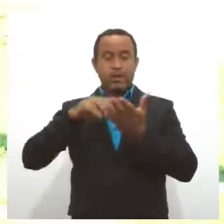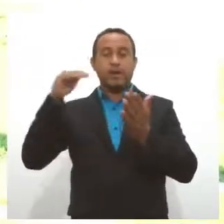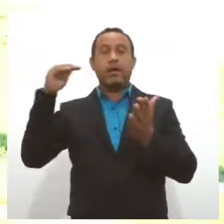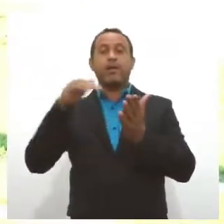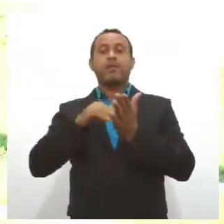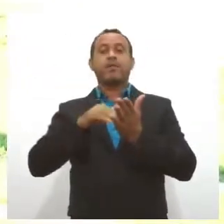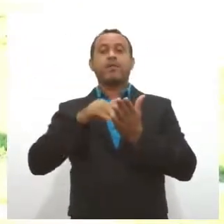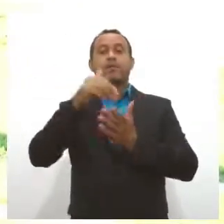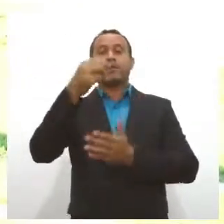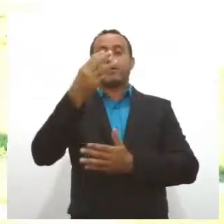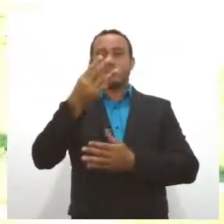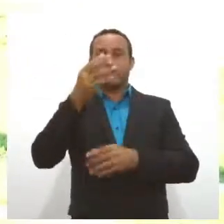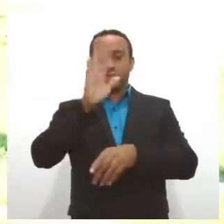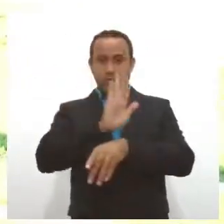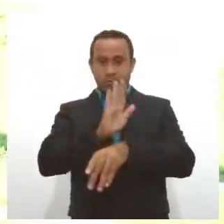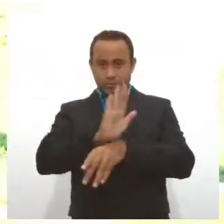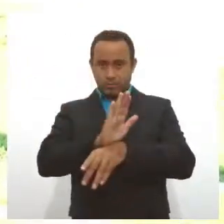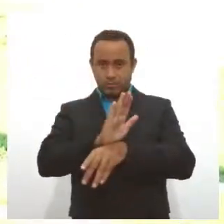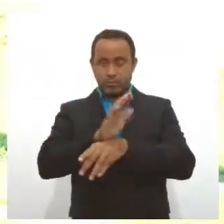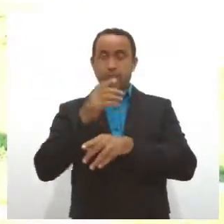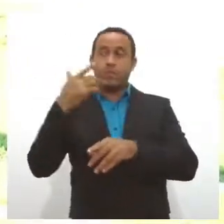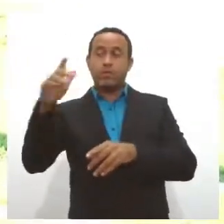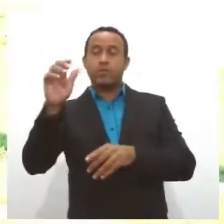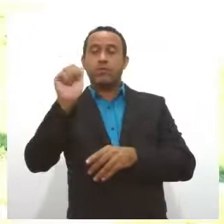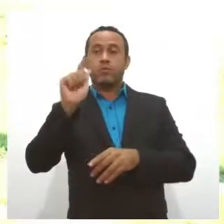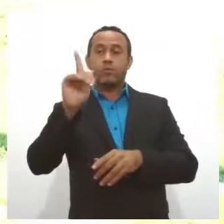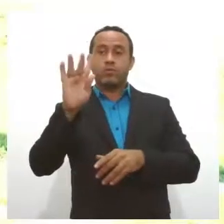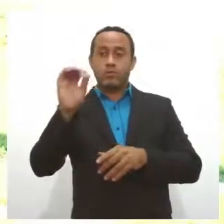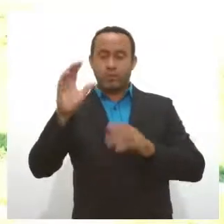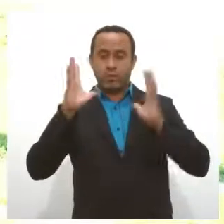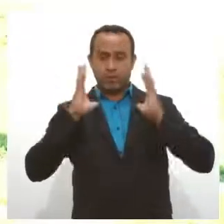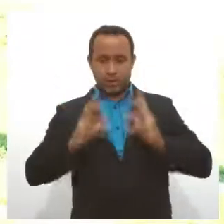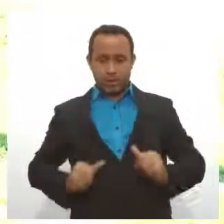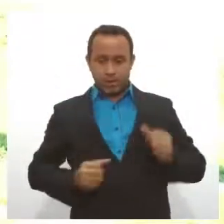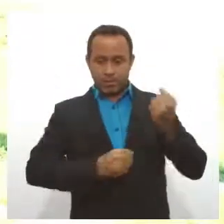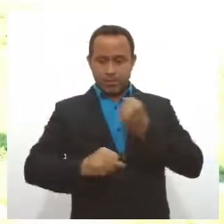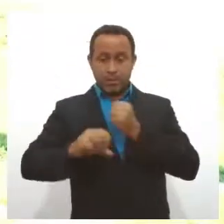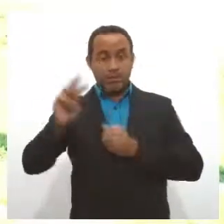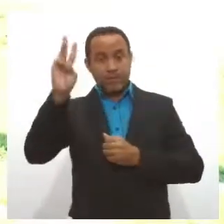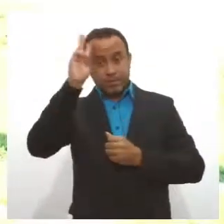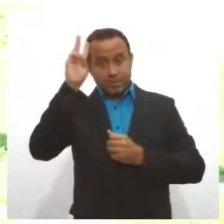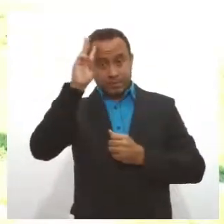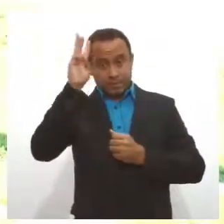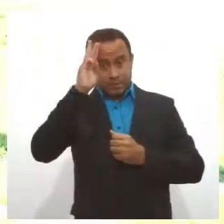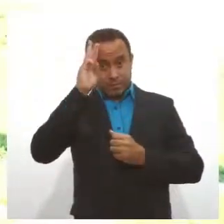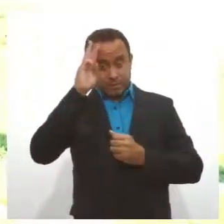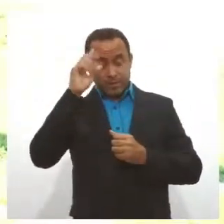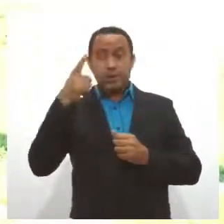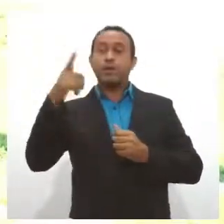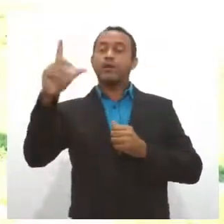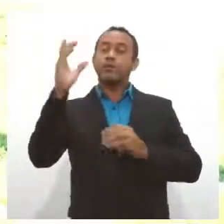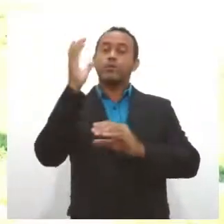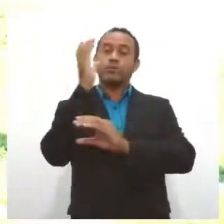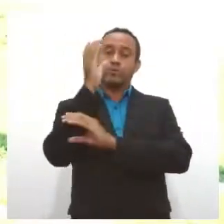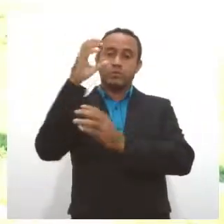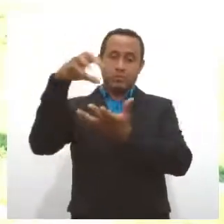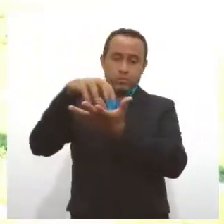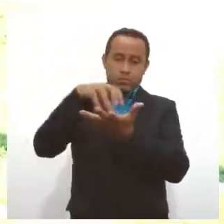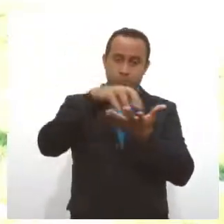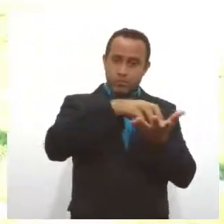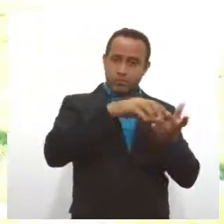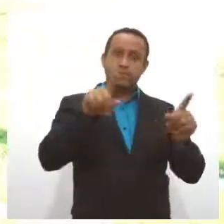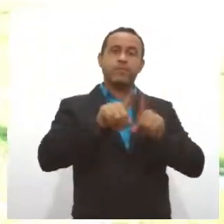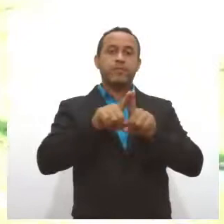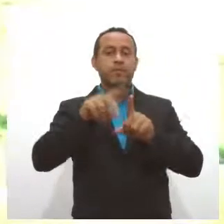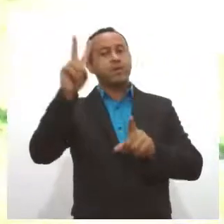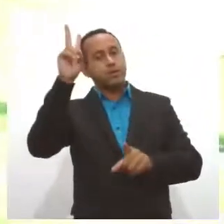mercado do Augusto Franco, ele vai para a limpeza, só retorna na terça-feira, mas os demais mercados setoriais já reabrem na própria